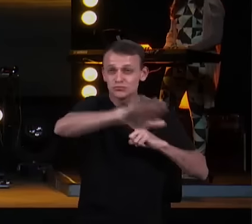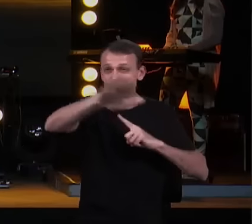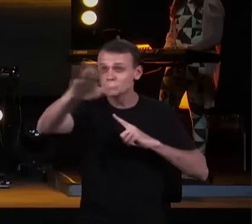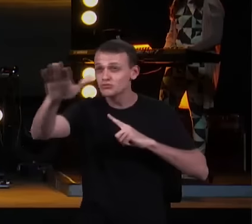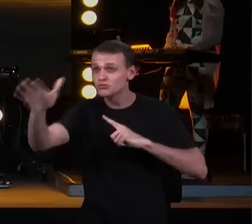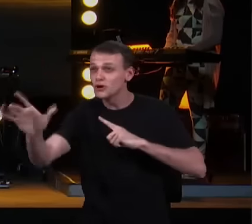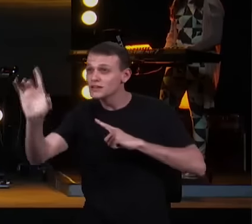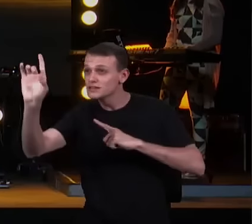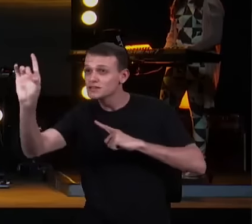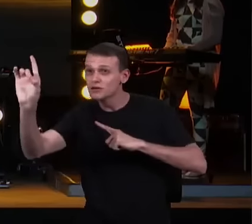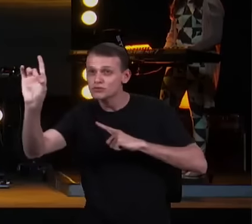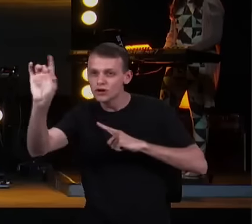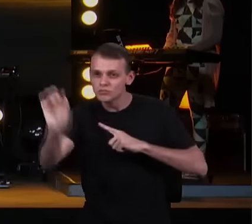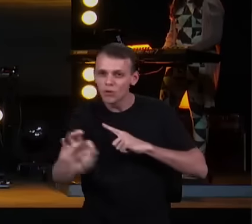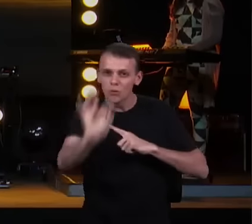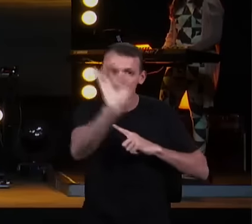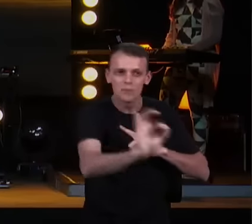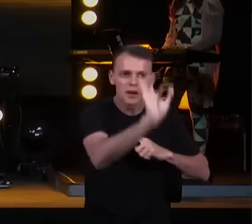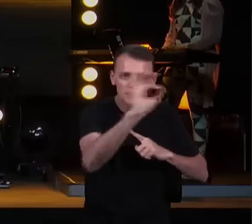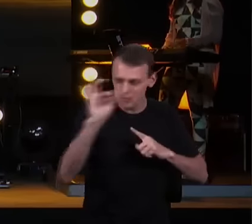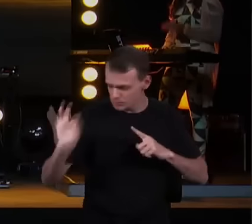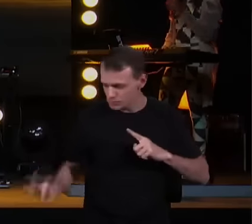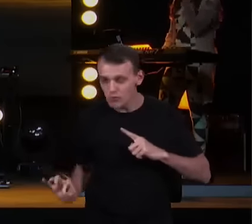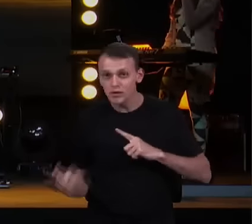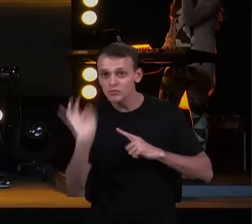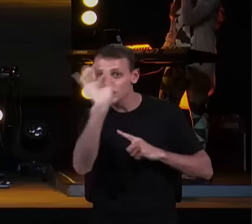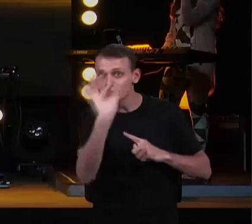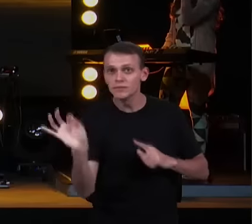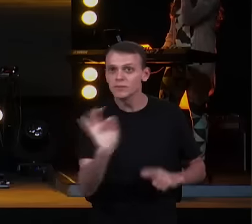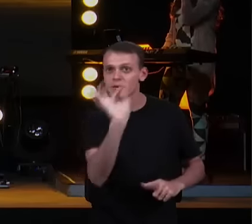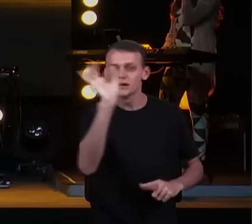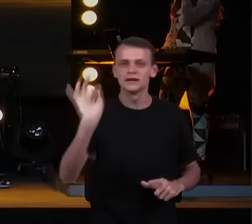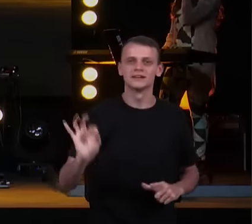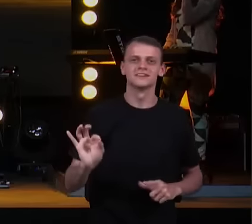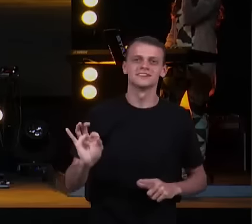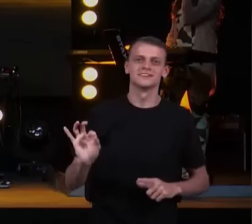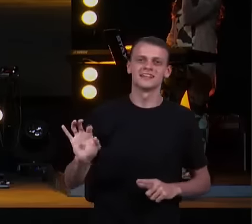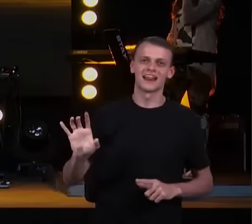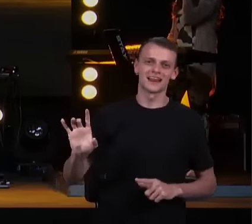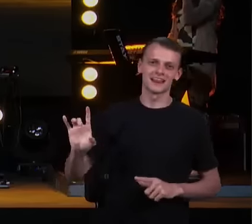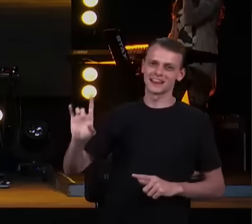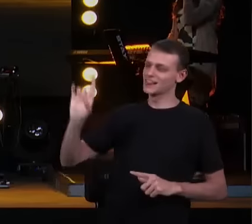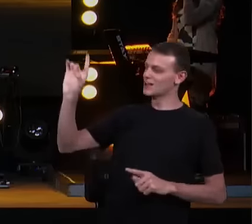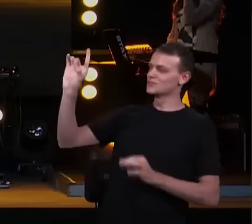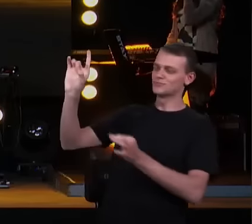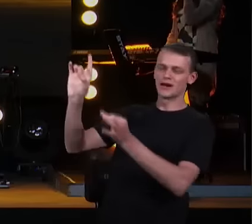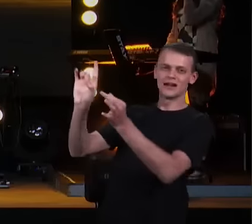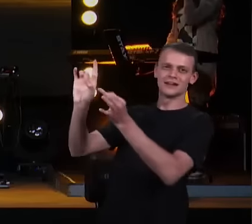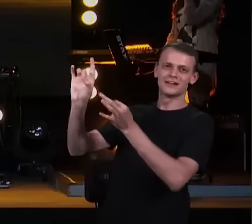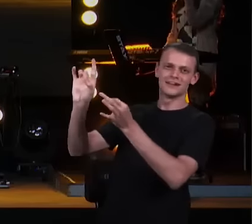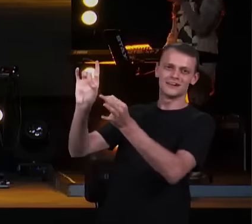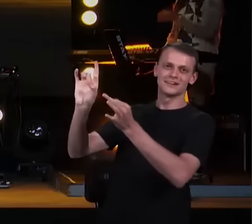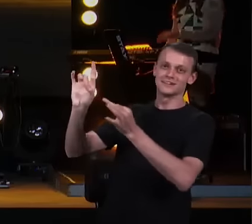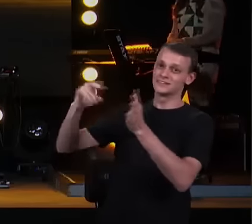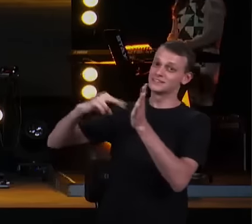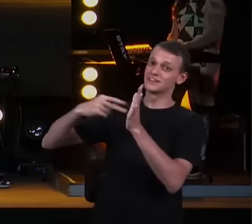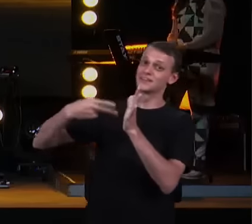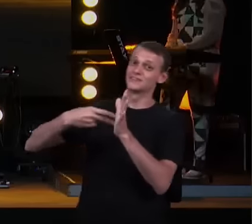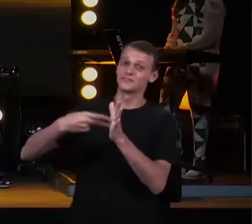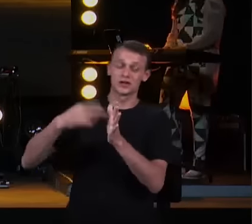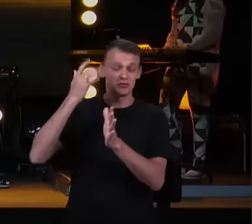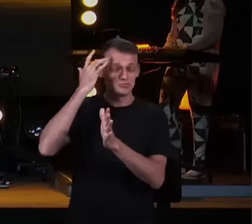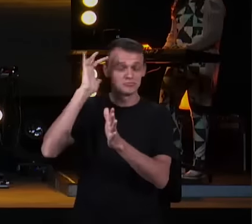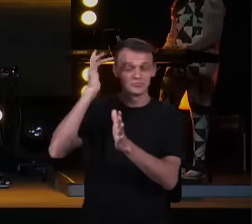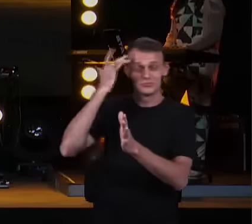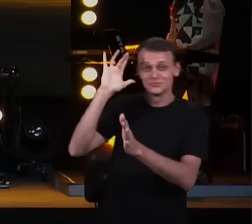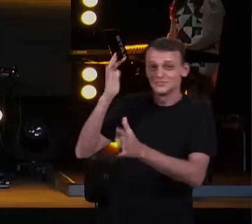está desenhando. E o que que ele é? O que ele significa? Eu é quem sei